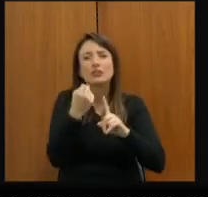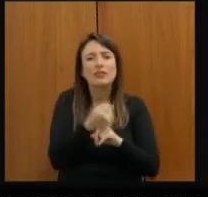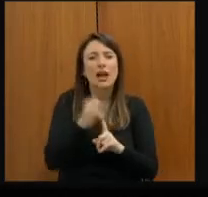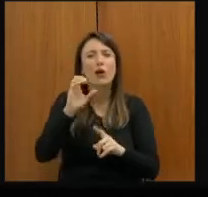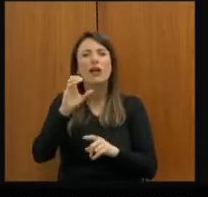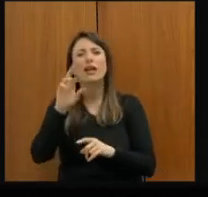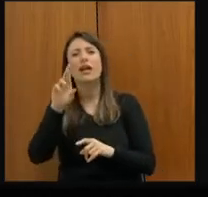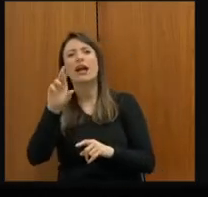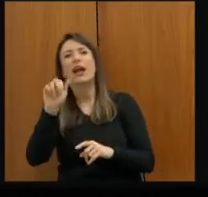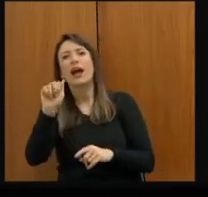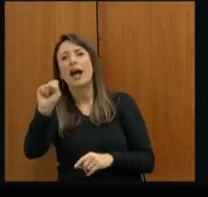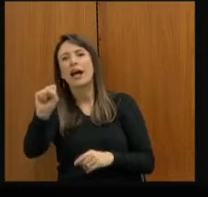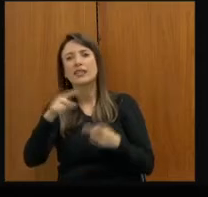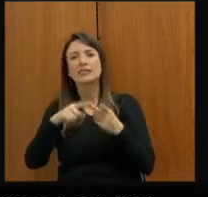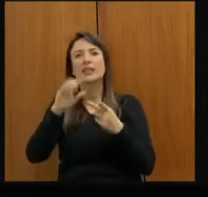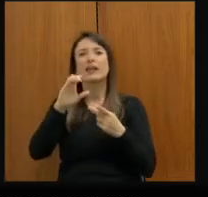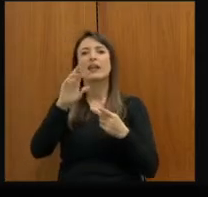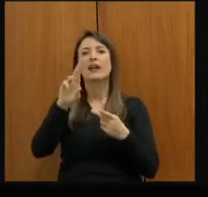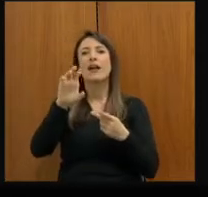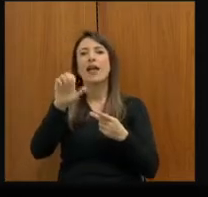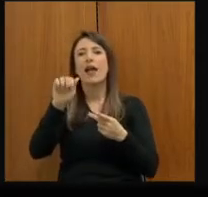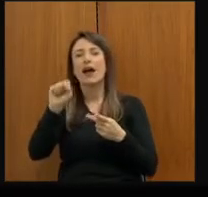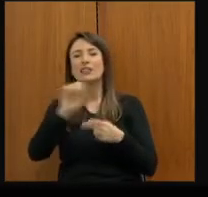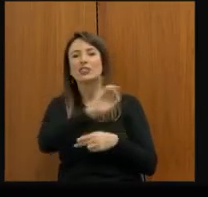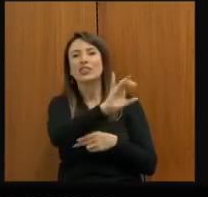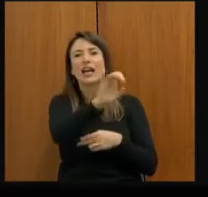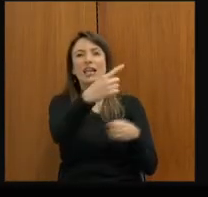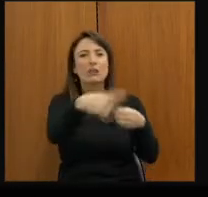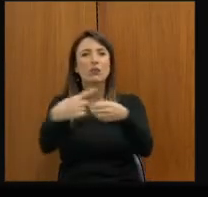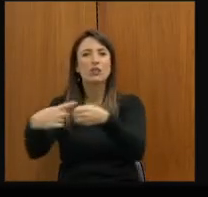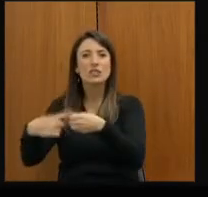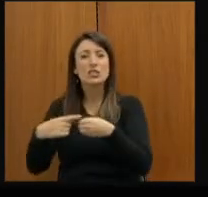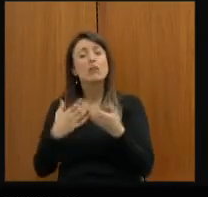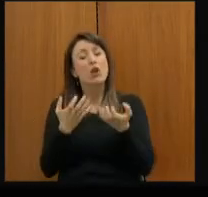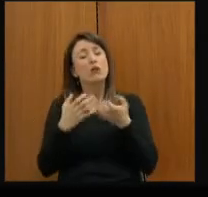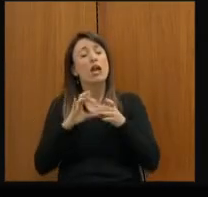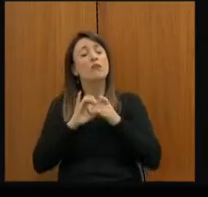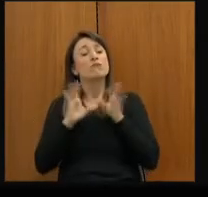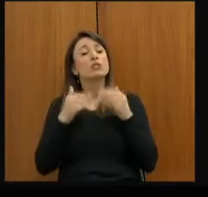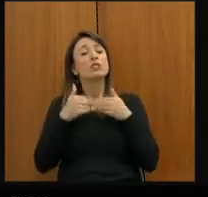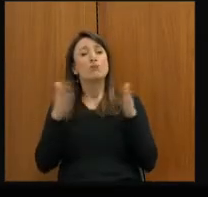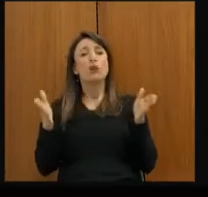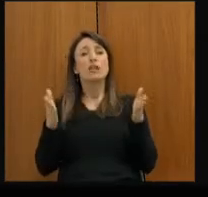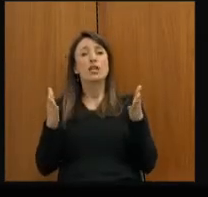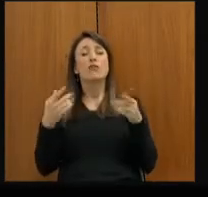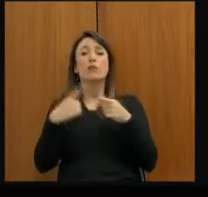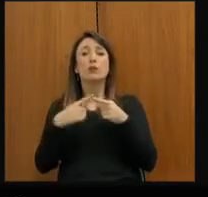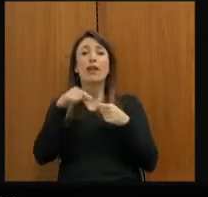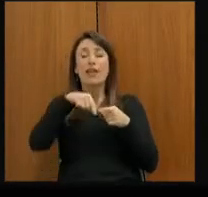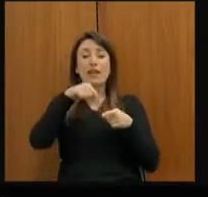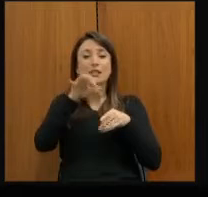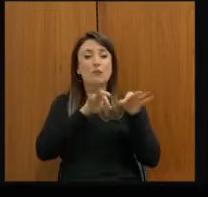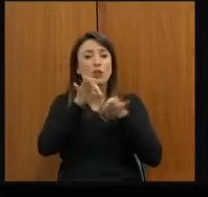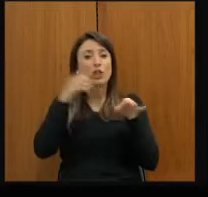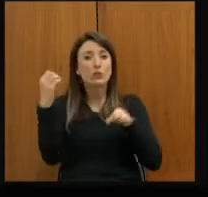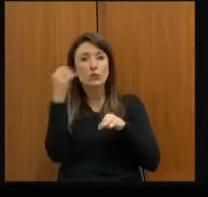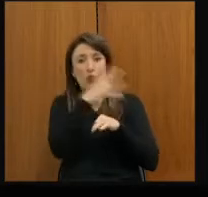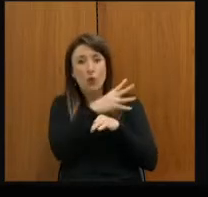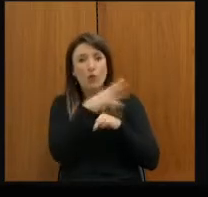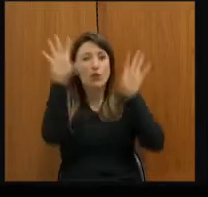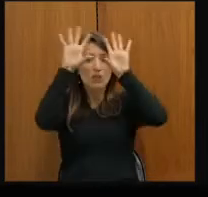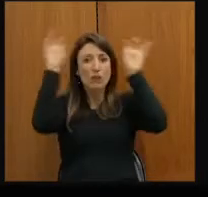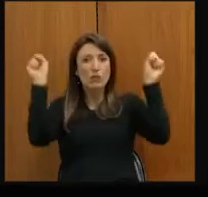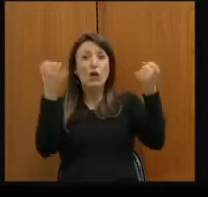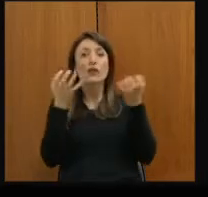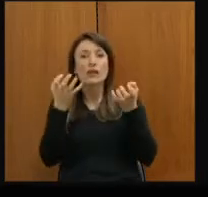município e eu tô querendo me colocar à disposição porque esse projeto que o tribunal pretende lançar vai precisar de tudo